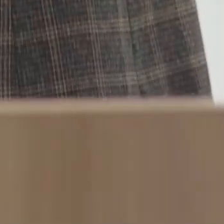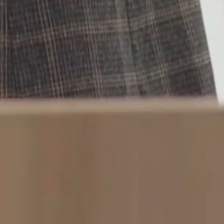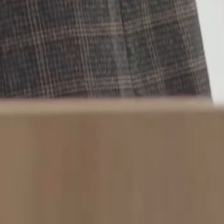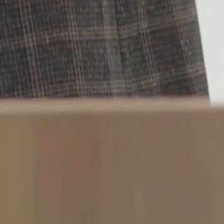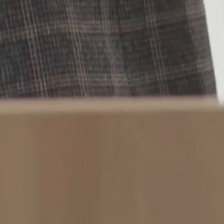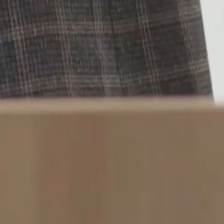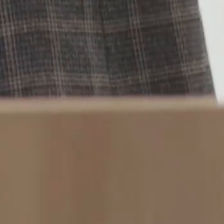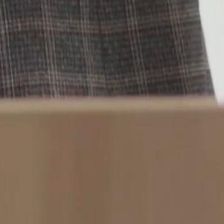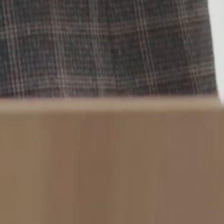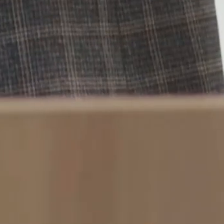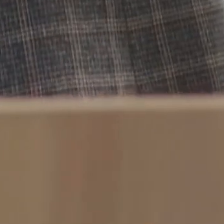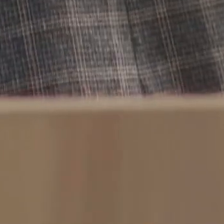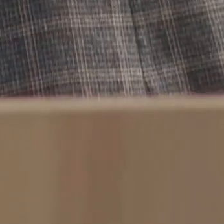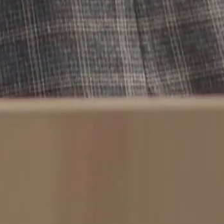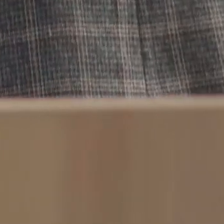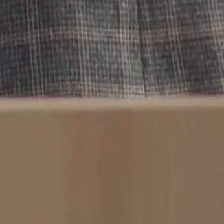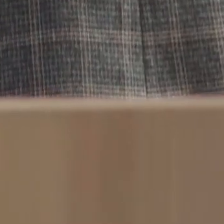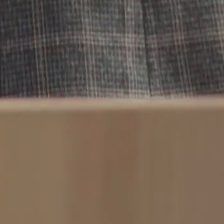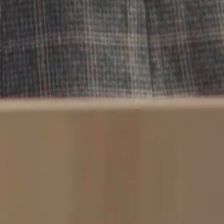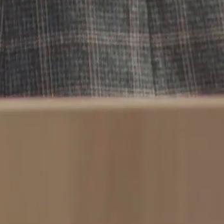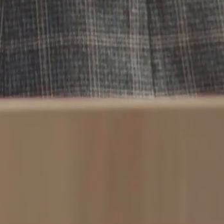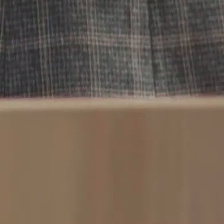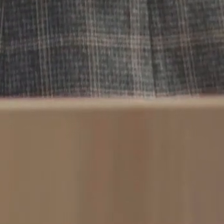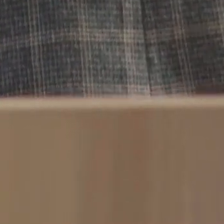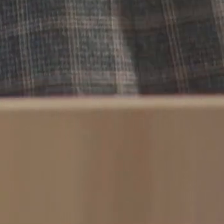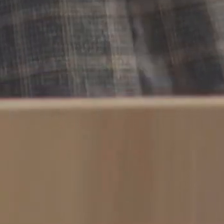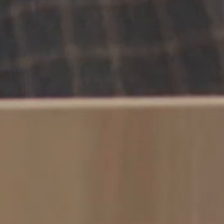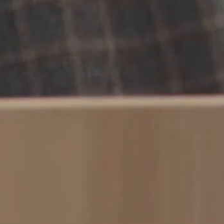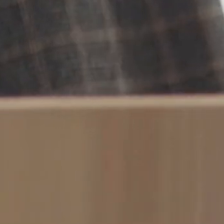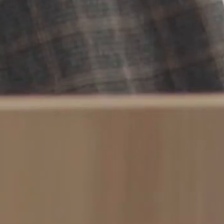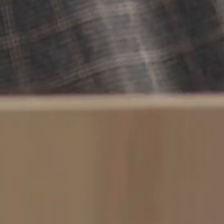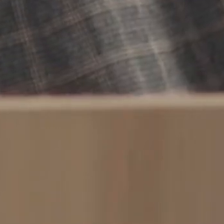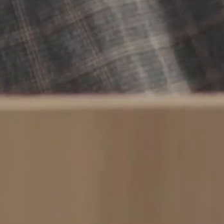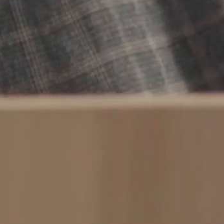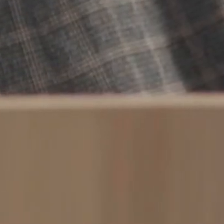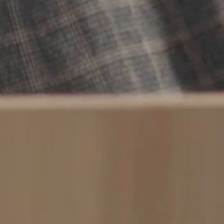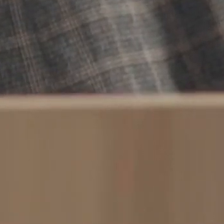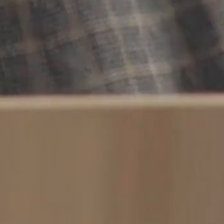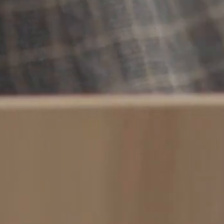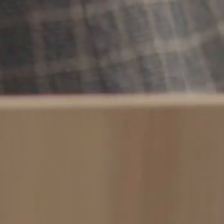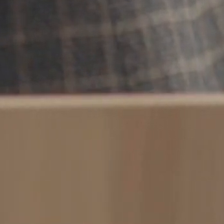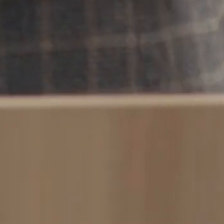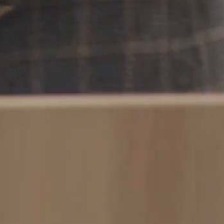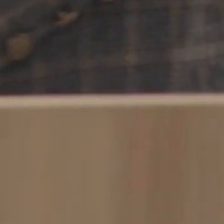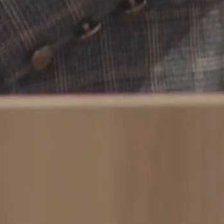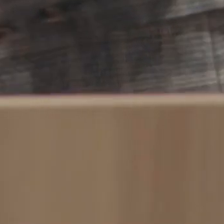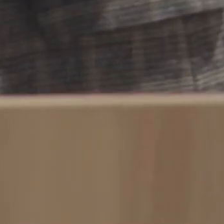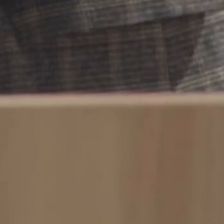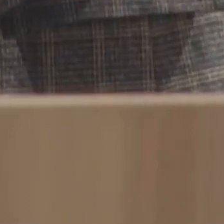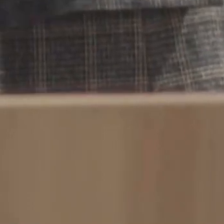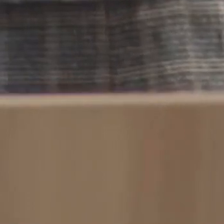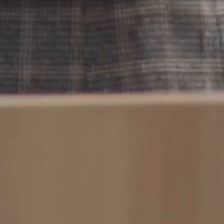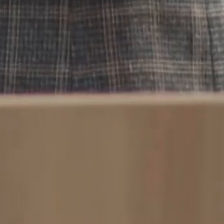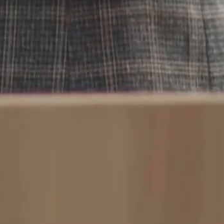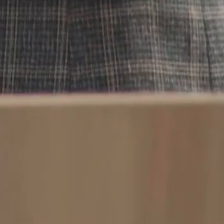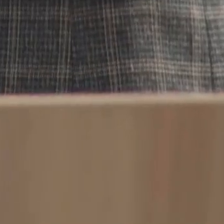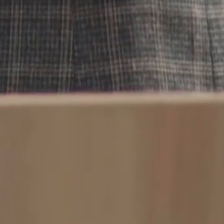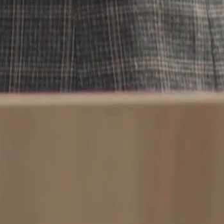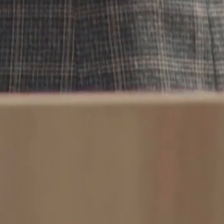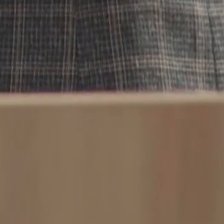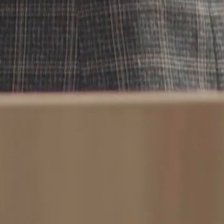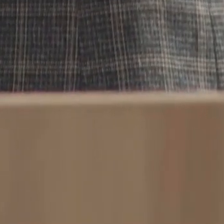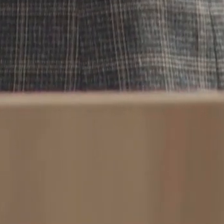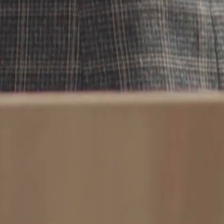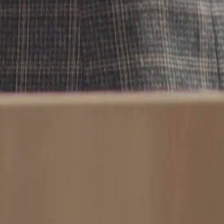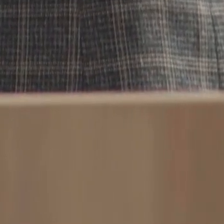aceitam. É uma forma mais rápida de você liquidar aquela dívida, ou seja, renegociar aquela dívida. Mais uma vez a gente